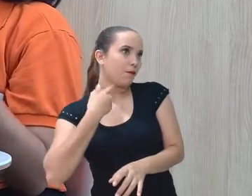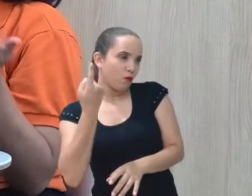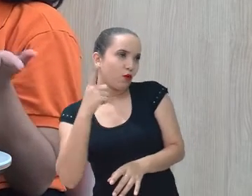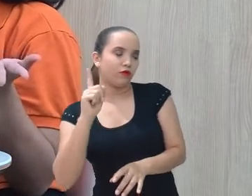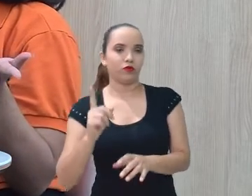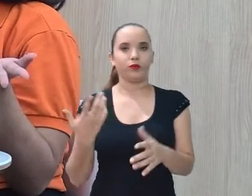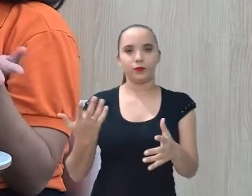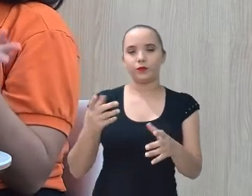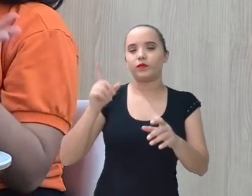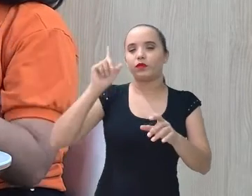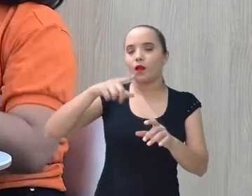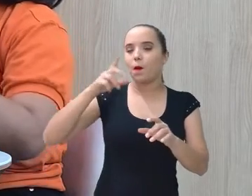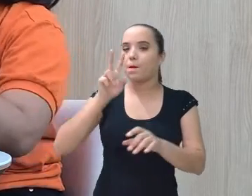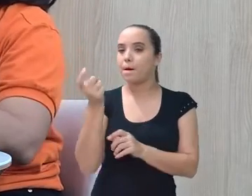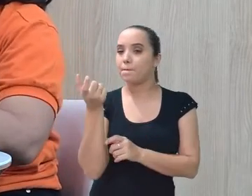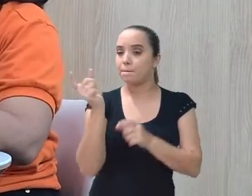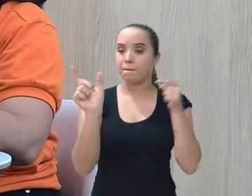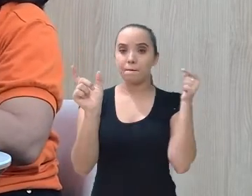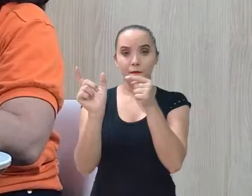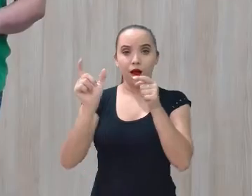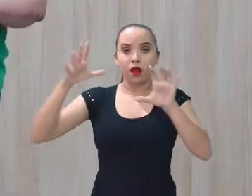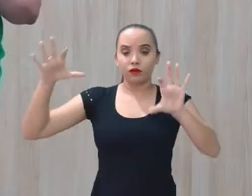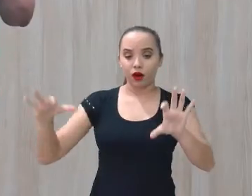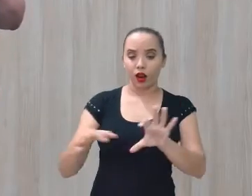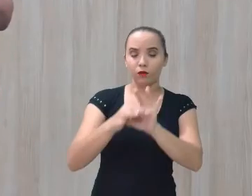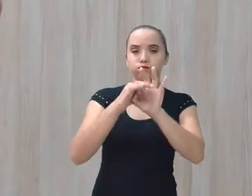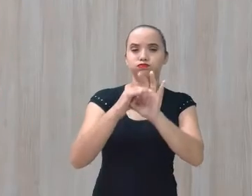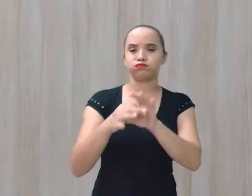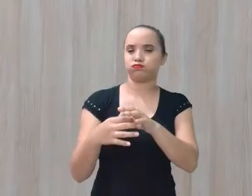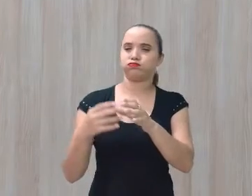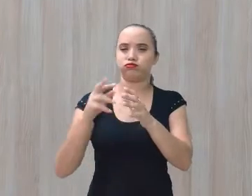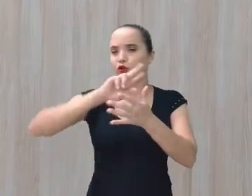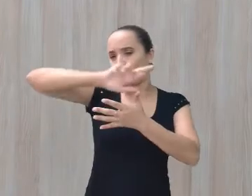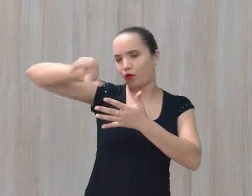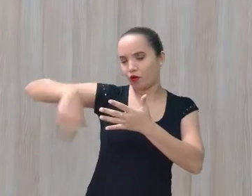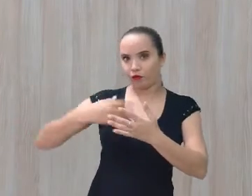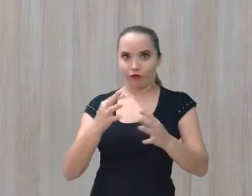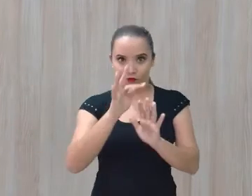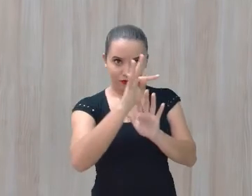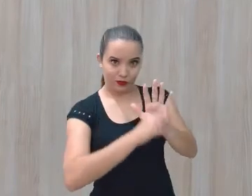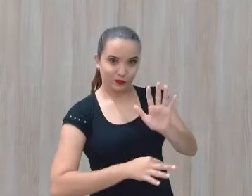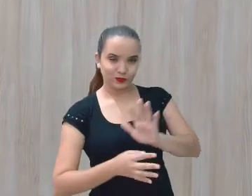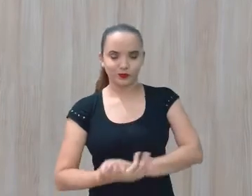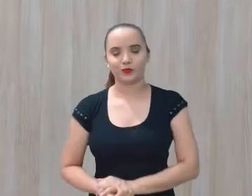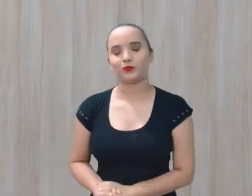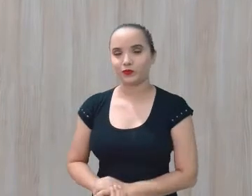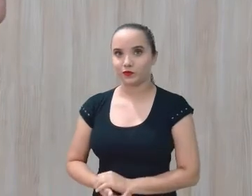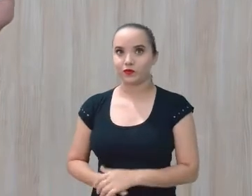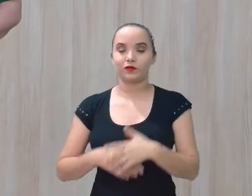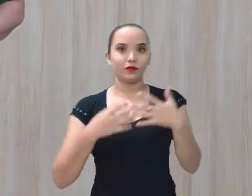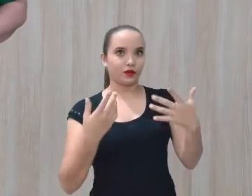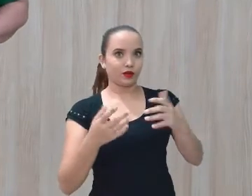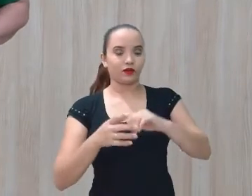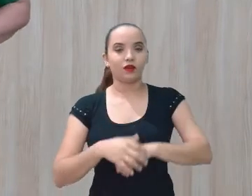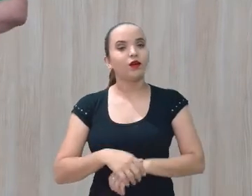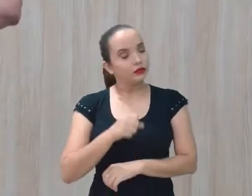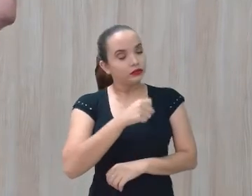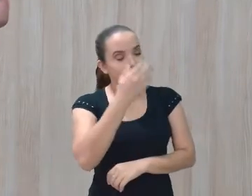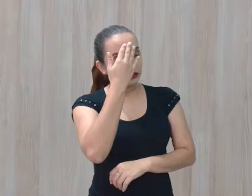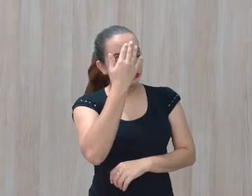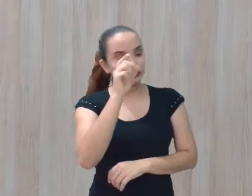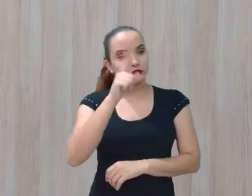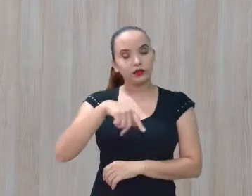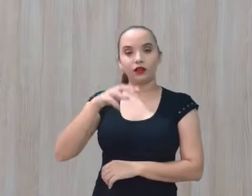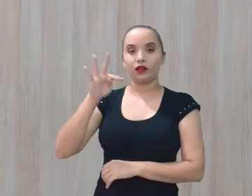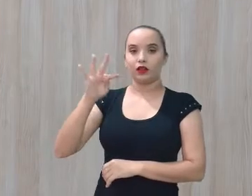Ela é muito, muito modal, né? Sim. Tipo assim, é o seguinte, né? Teve uma época que era